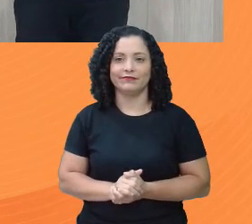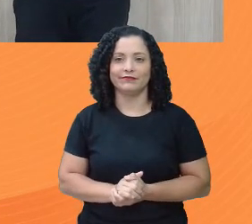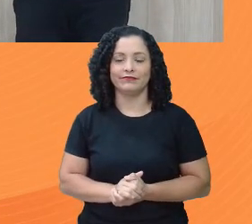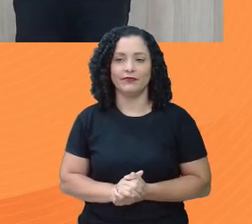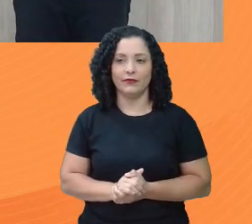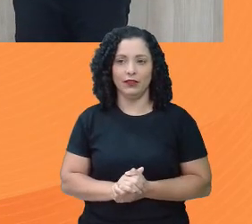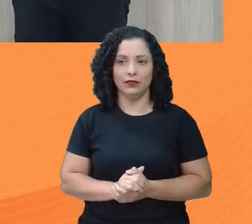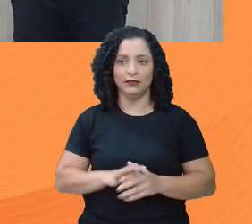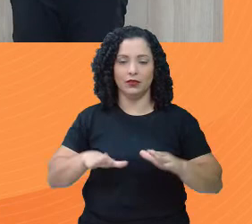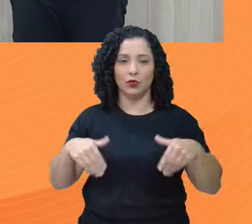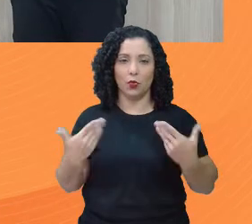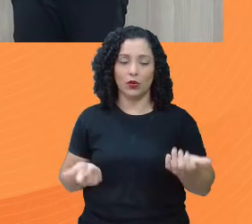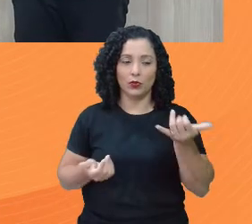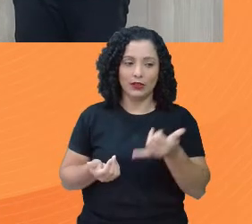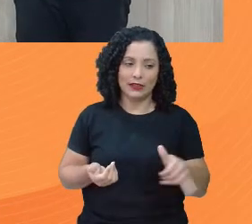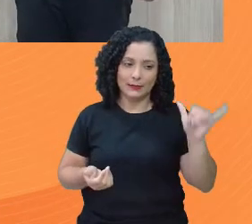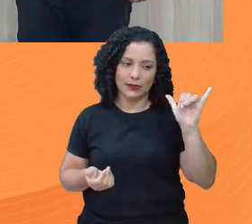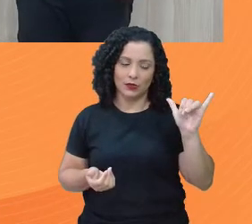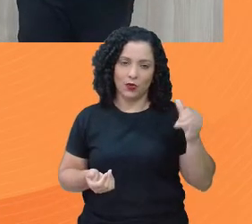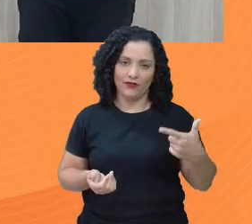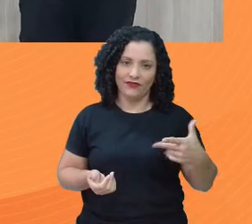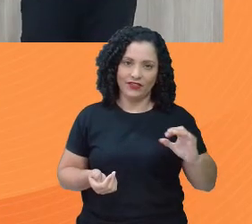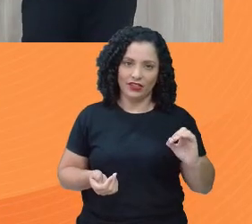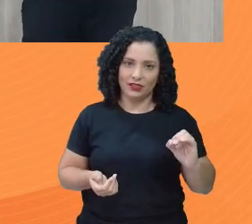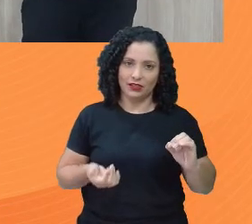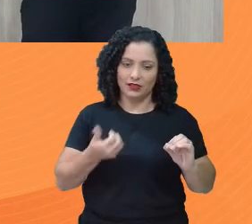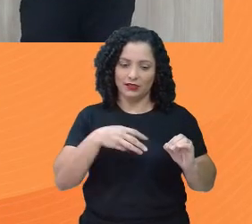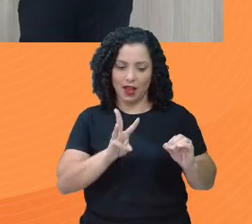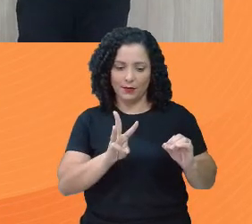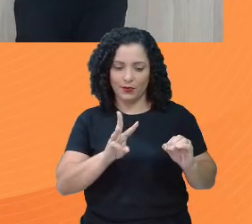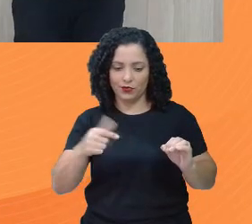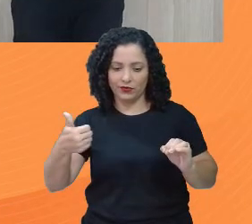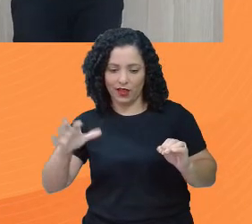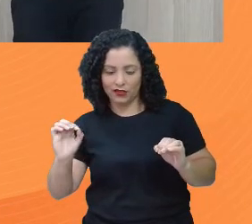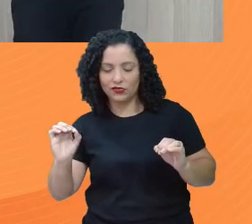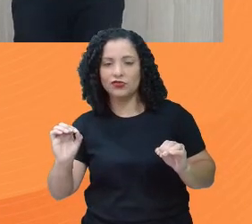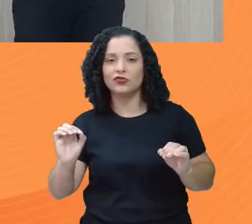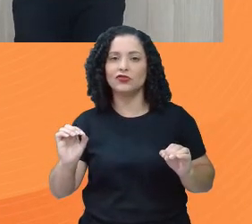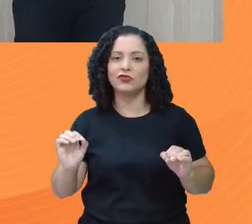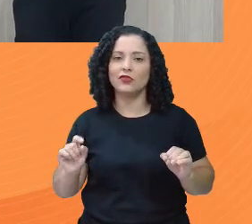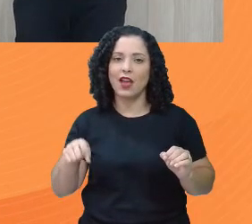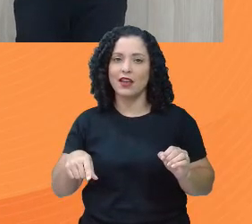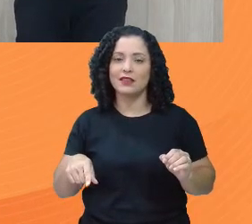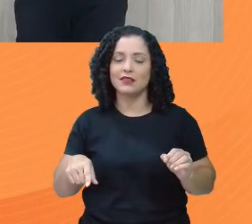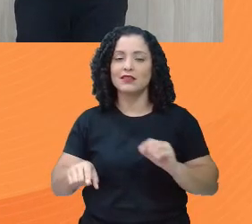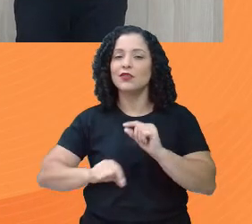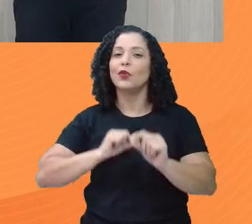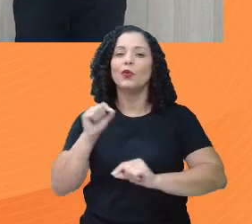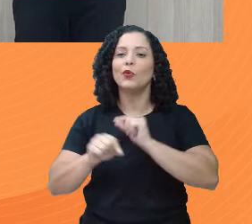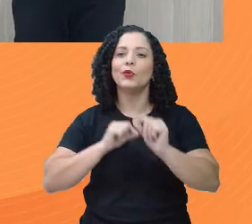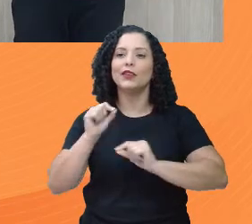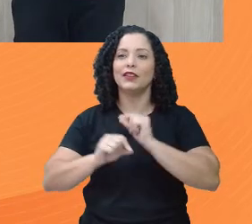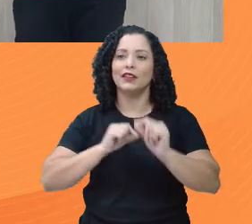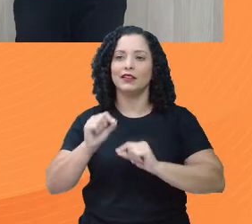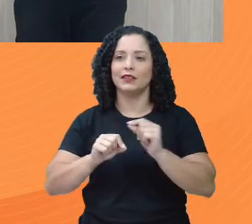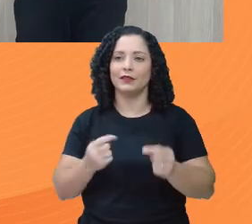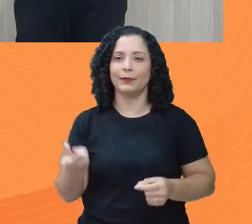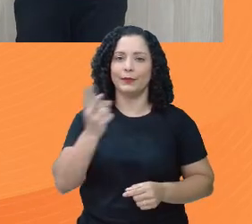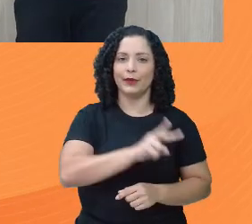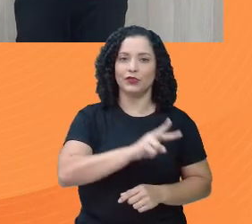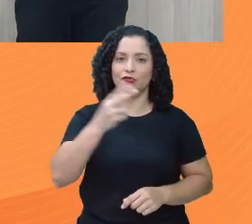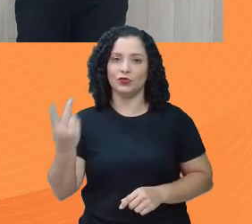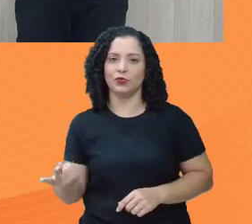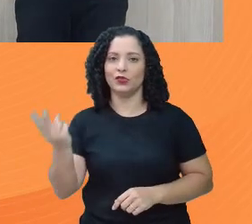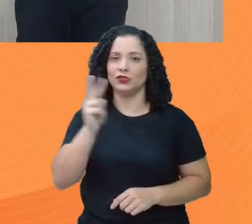quando o valor de y for 20 e o valor de w for igual a 10, essa solução é solução para as duas